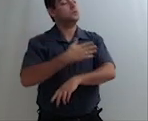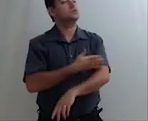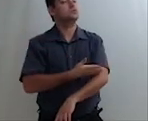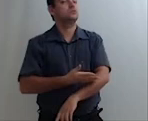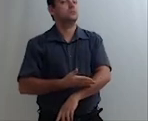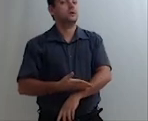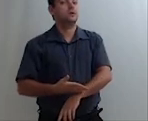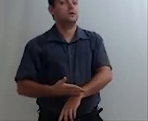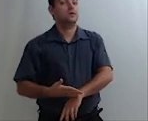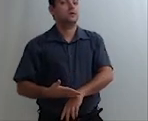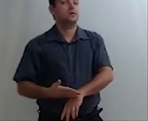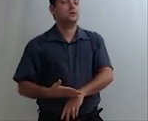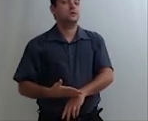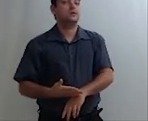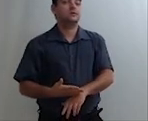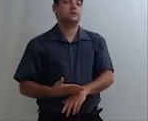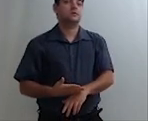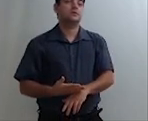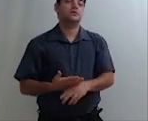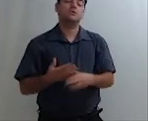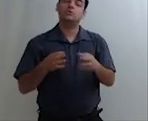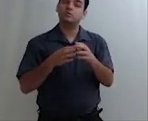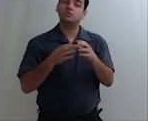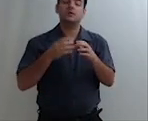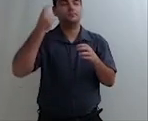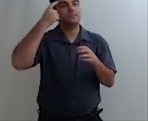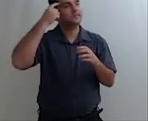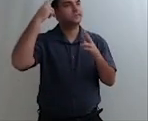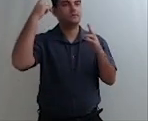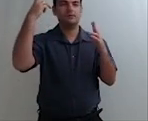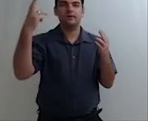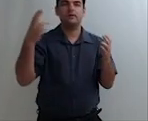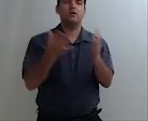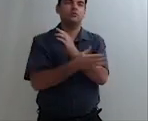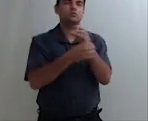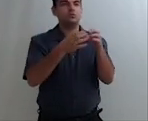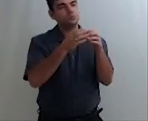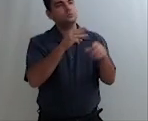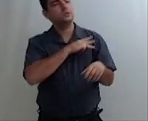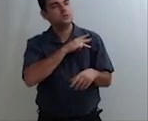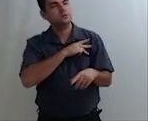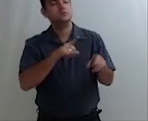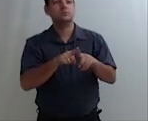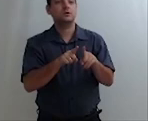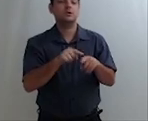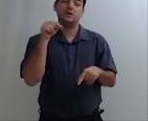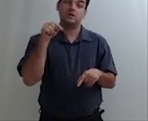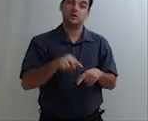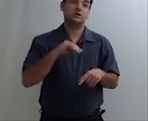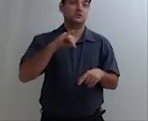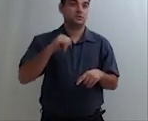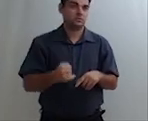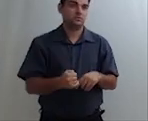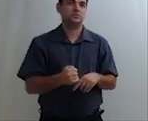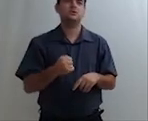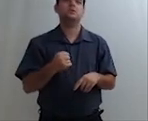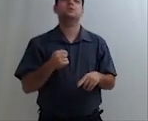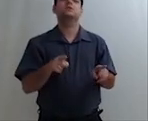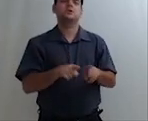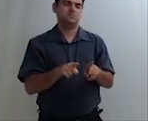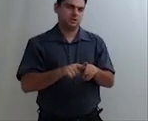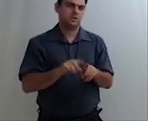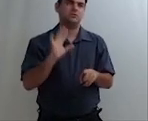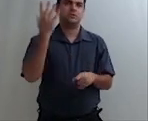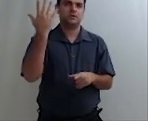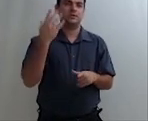dominante lá né já houve manifestação de turma de alguns ministros e aqui no STJ também a maioria